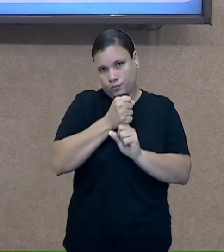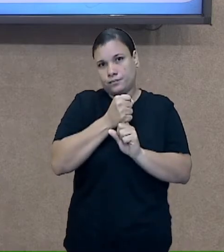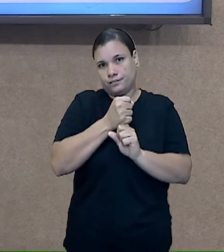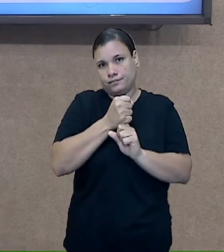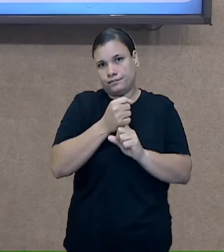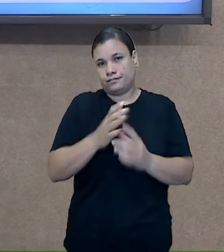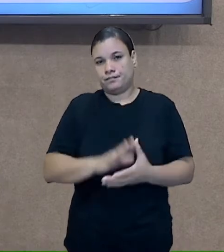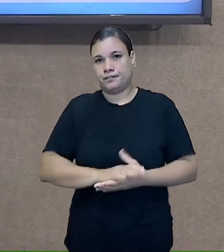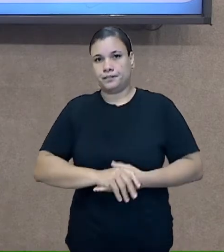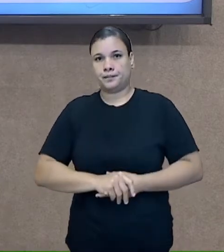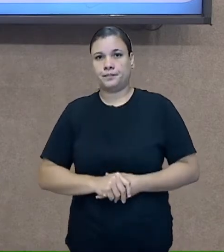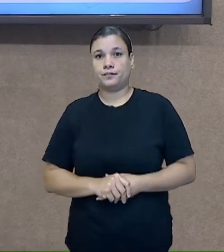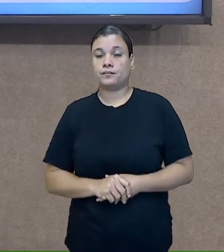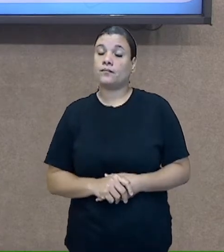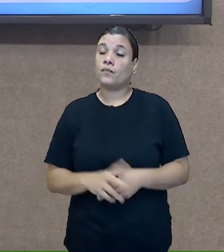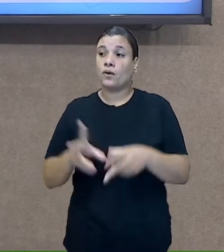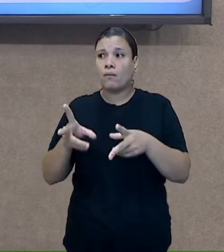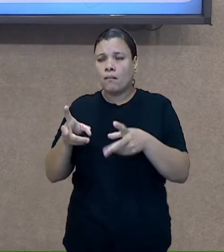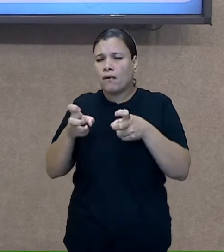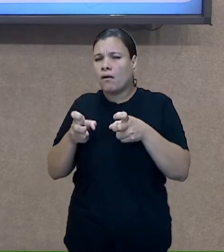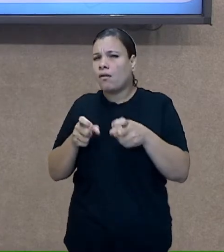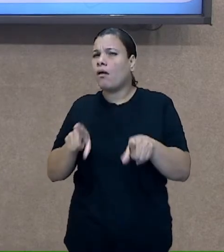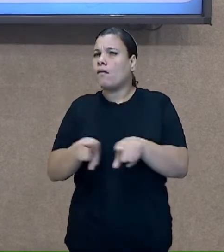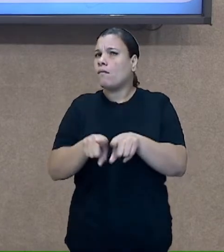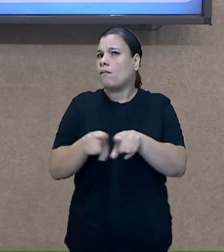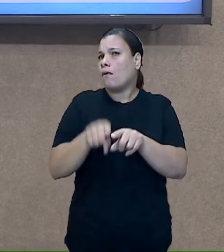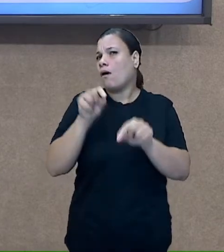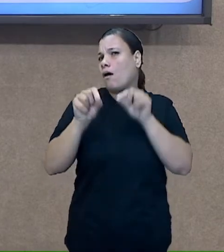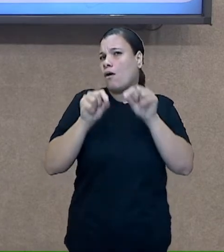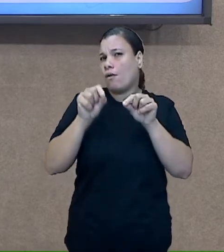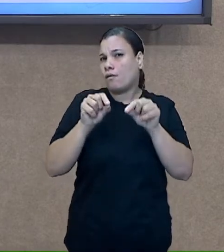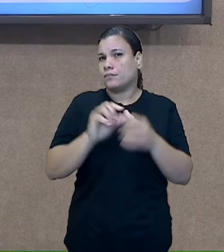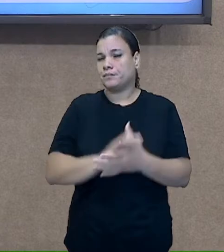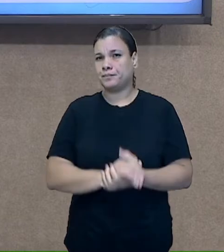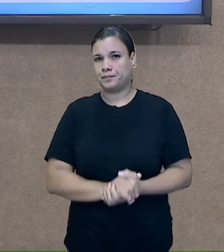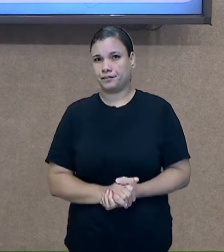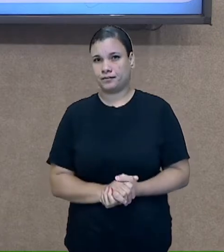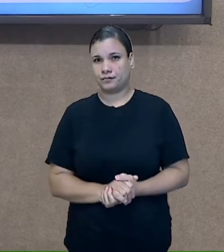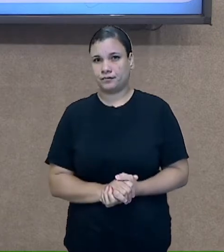gente também observa nestes seres são